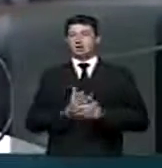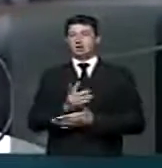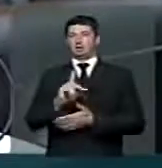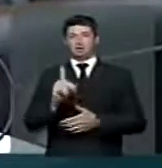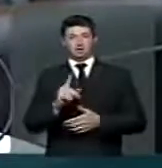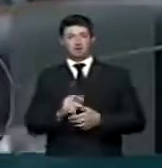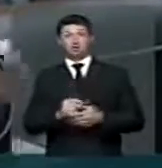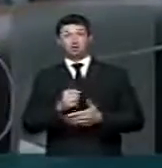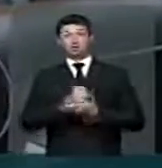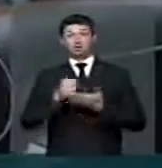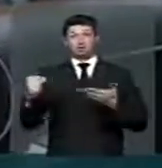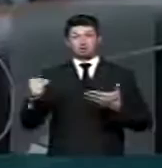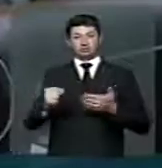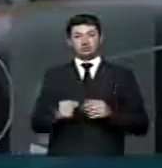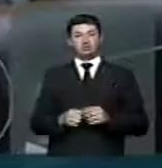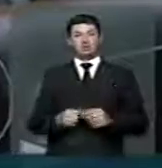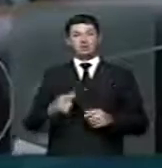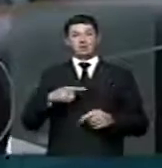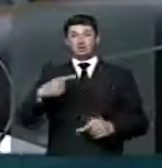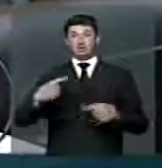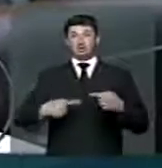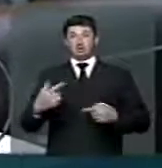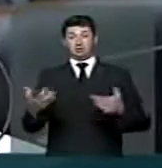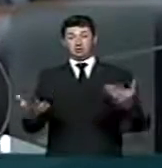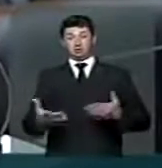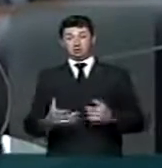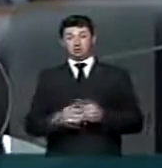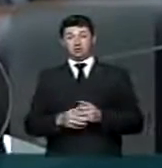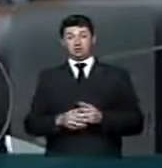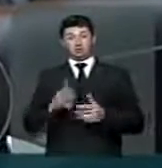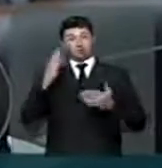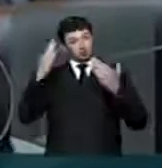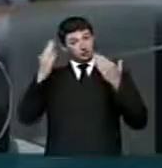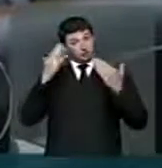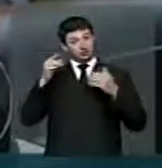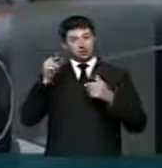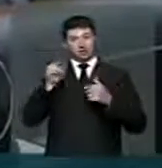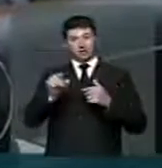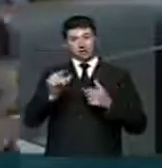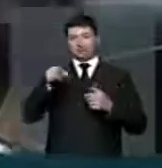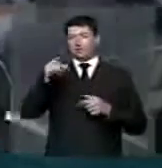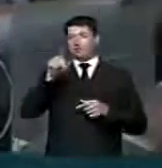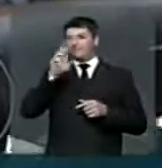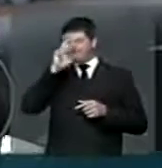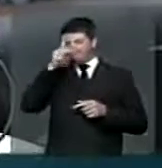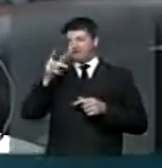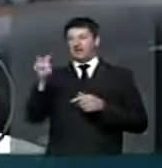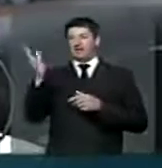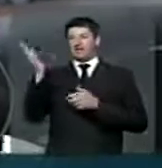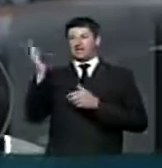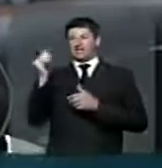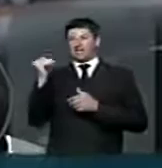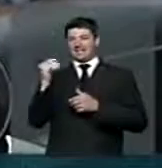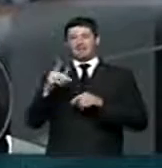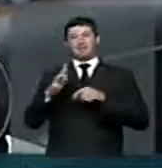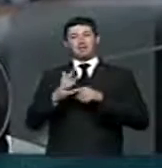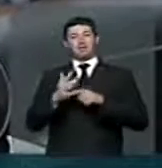foi abolido. E há uma discussão, há uma suspeita de que isso seja um grande golpe para importação